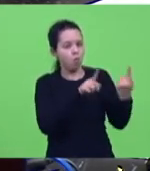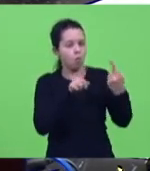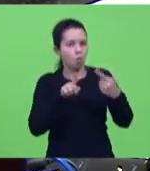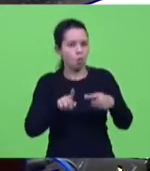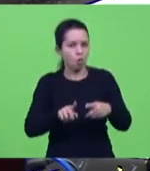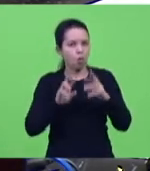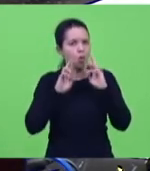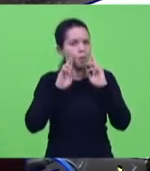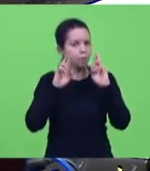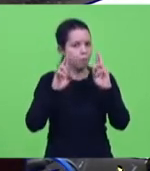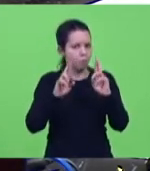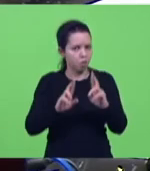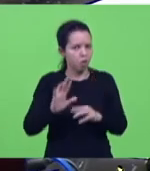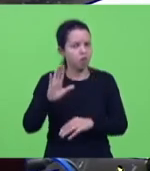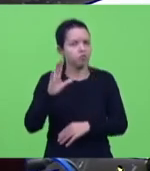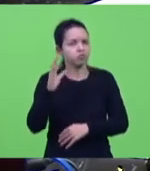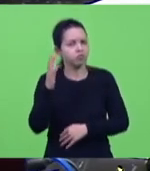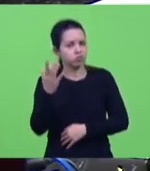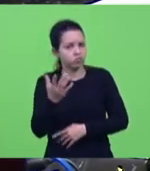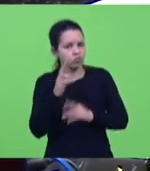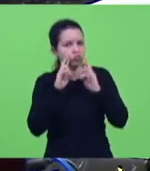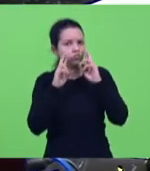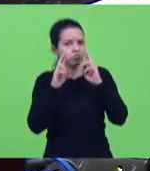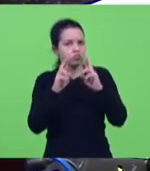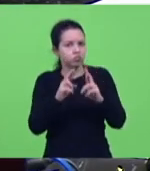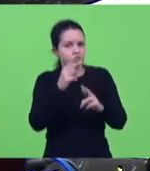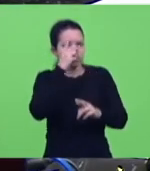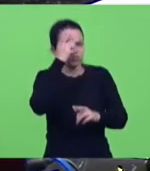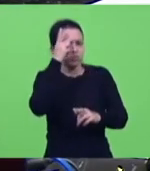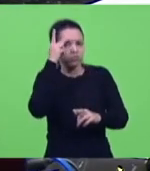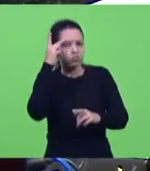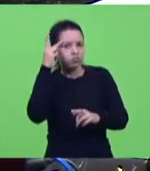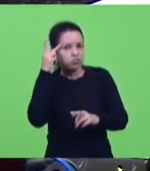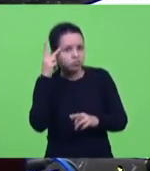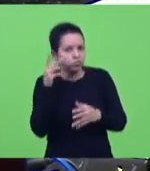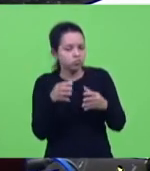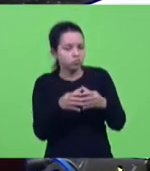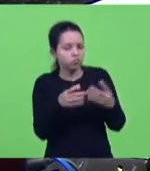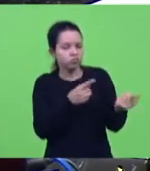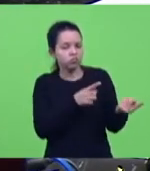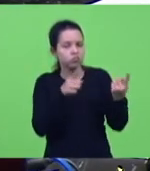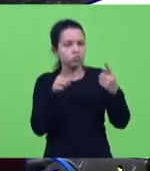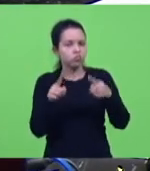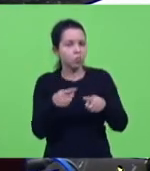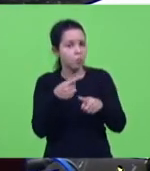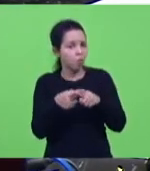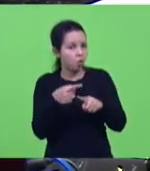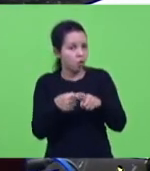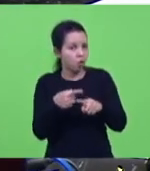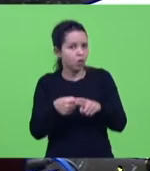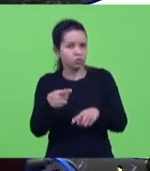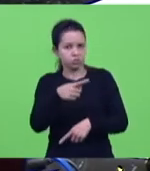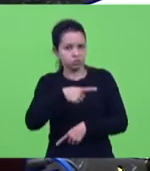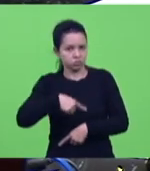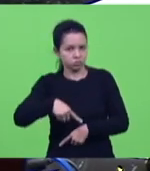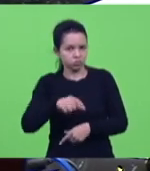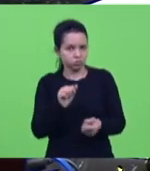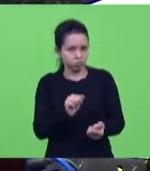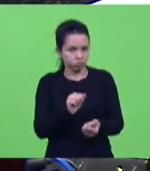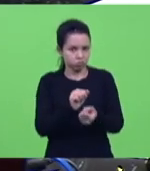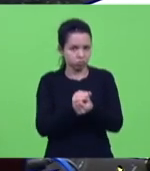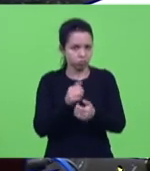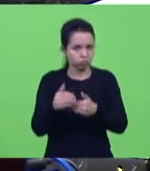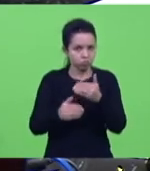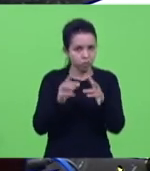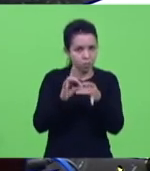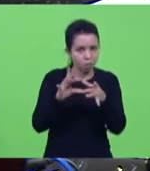situação, eu respeito as pessoas que são oposição, porque se nós não construirmos juntos essa democracia, vai